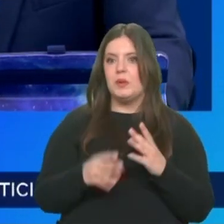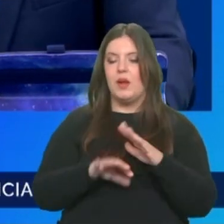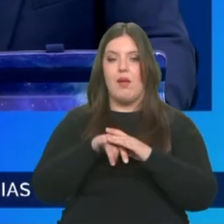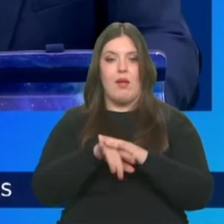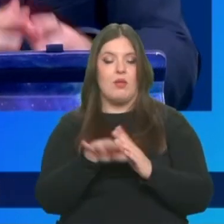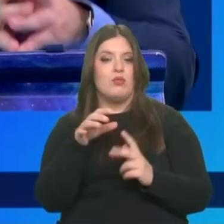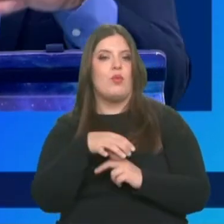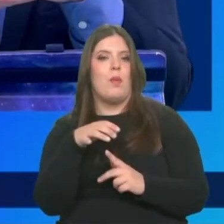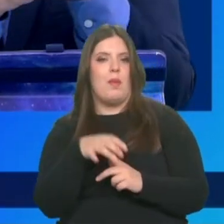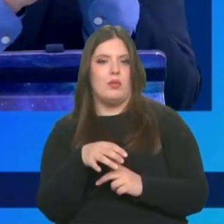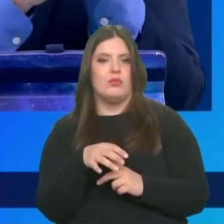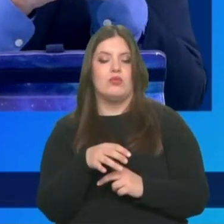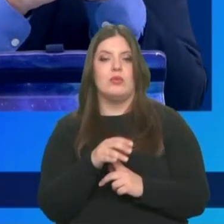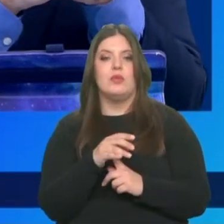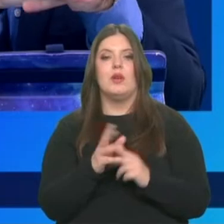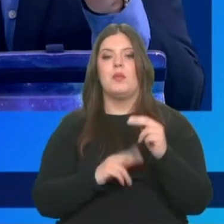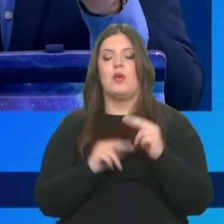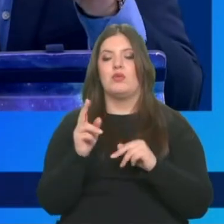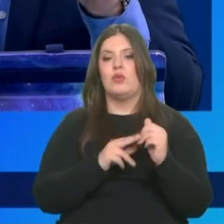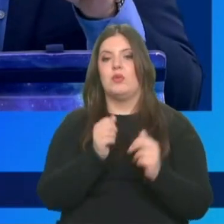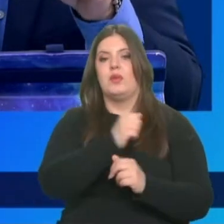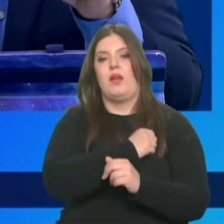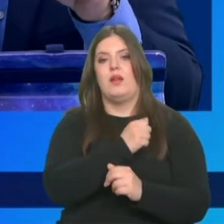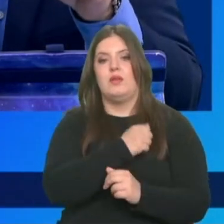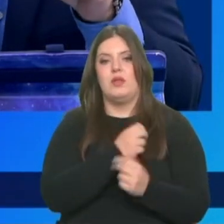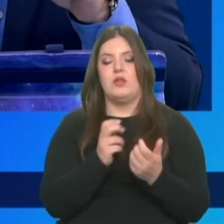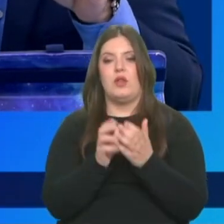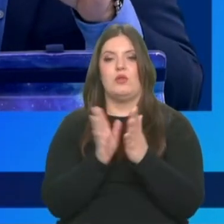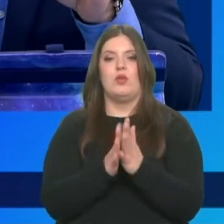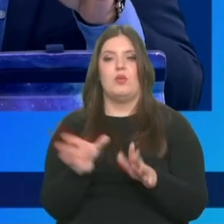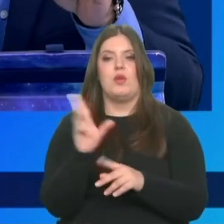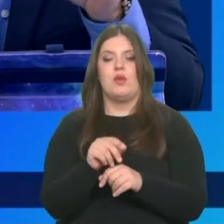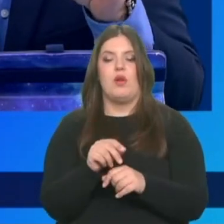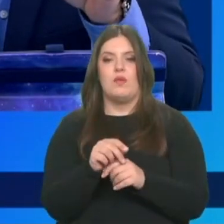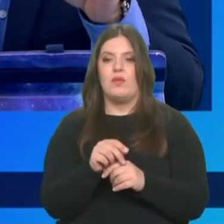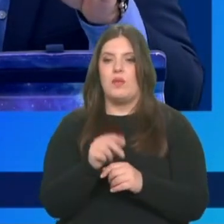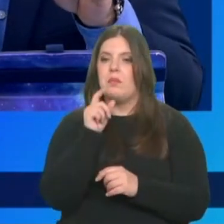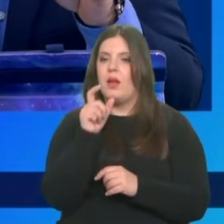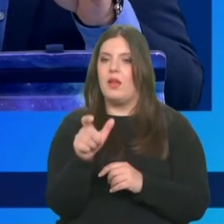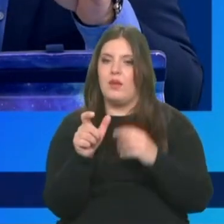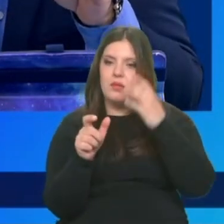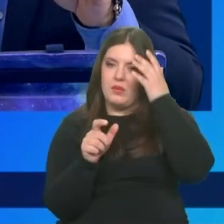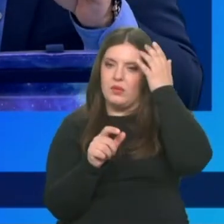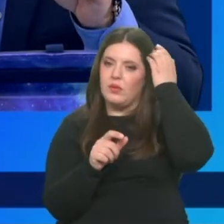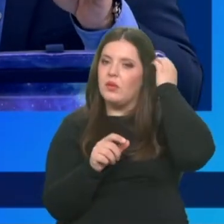de cogumelos para construir habitações. Há uma nova palavra, tudo isto.